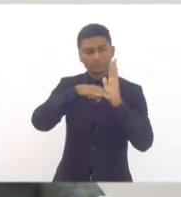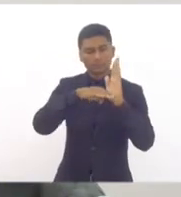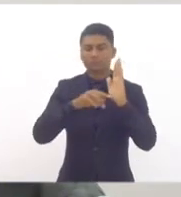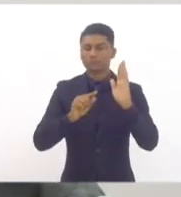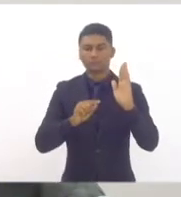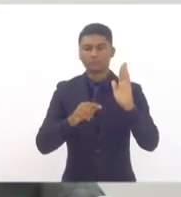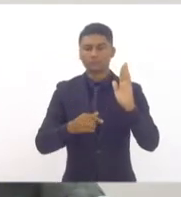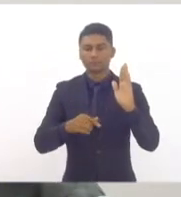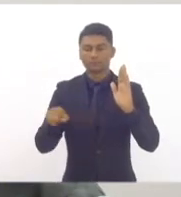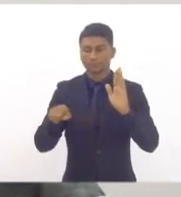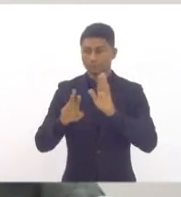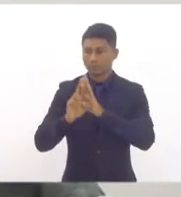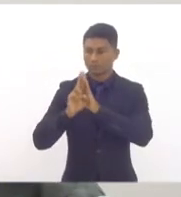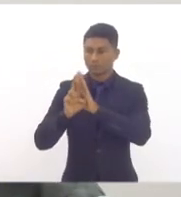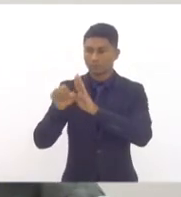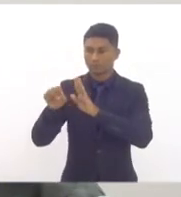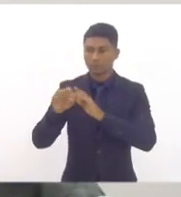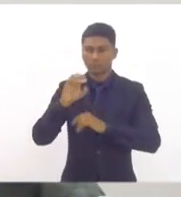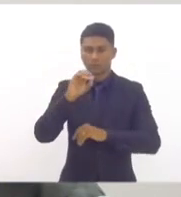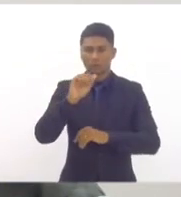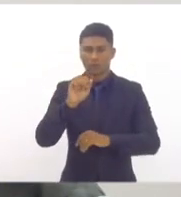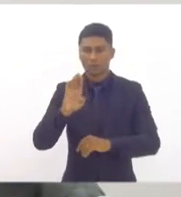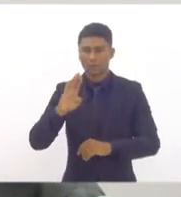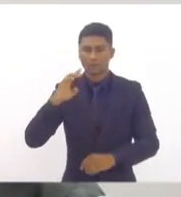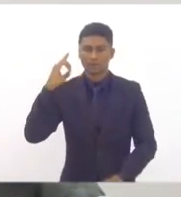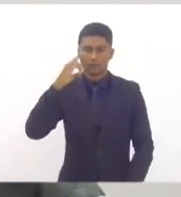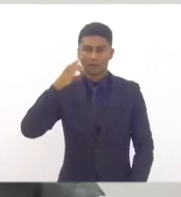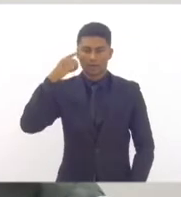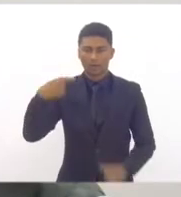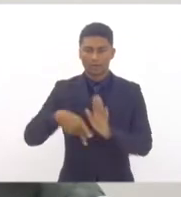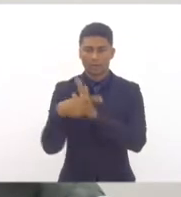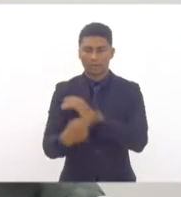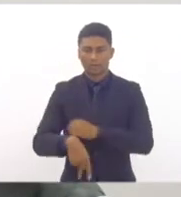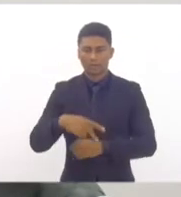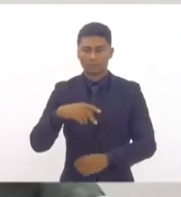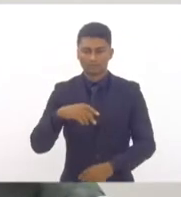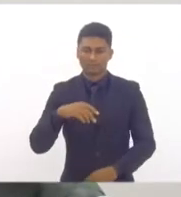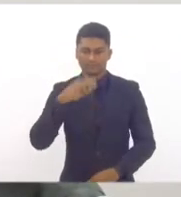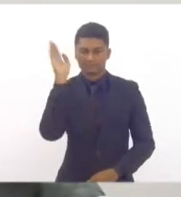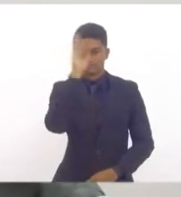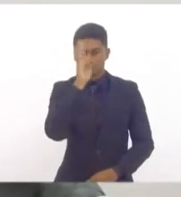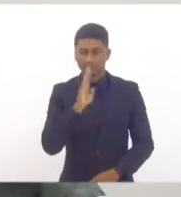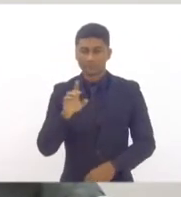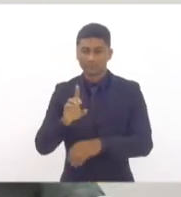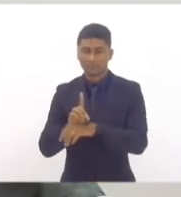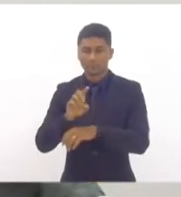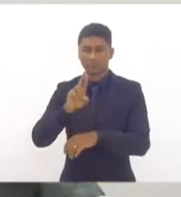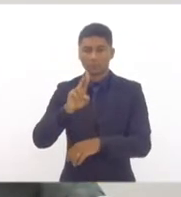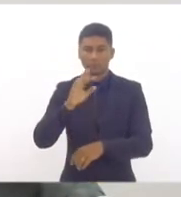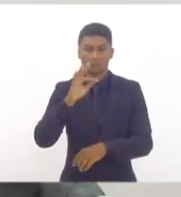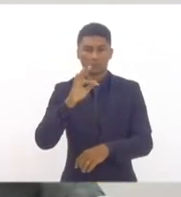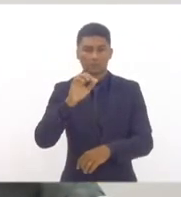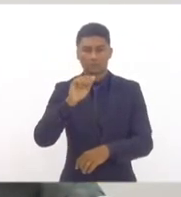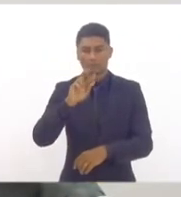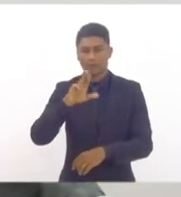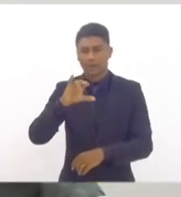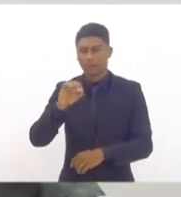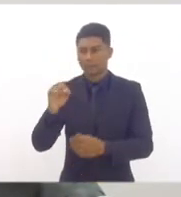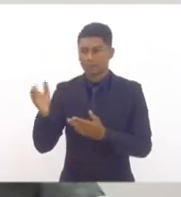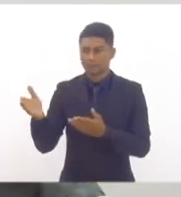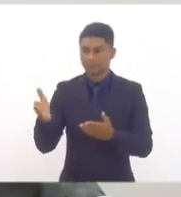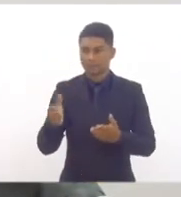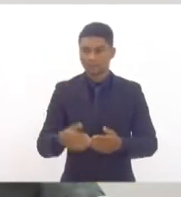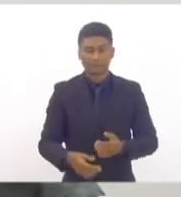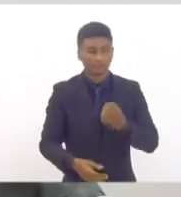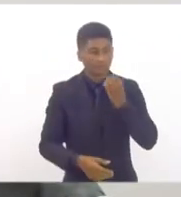a representação da Ordem dos Advogados do Brasil, a seccional Rio de Janeiro, doutor Fábio Cascardo.